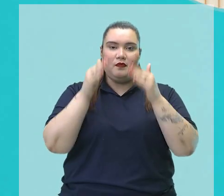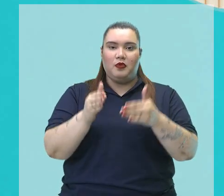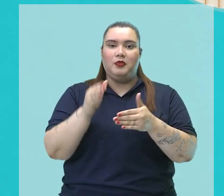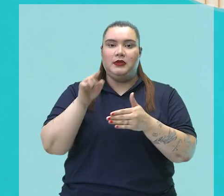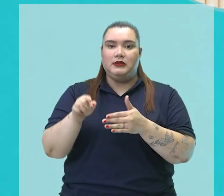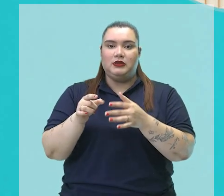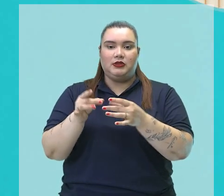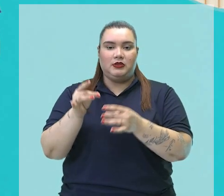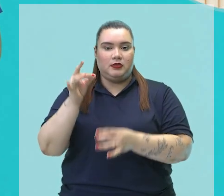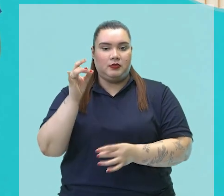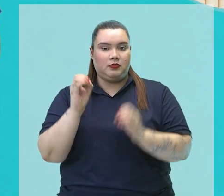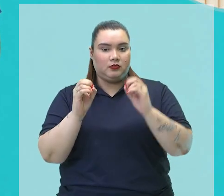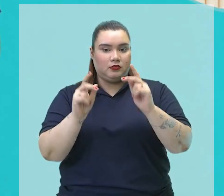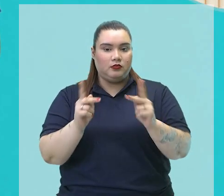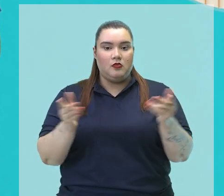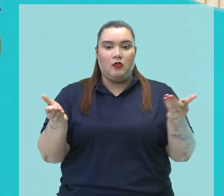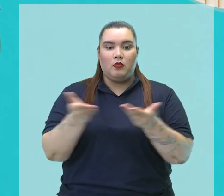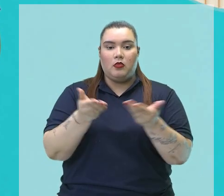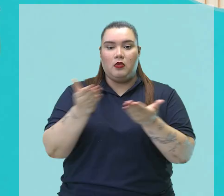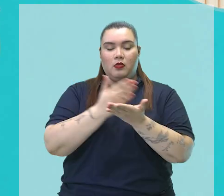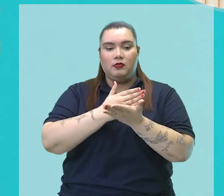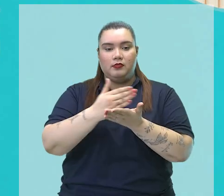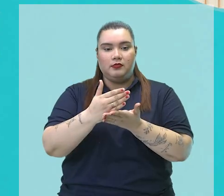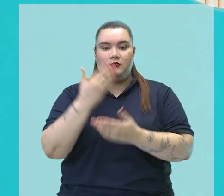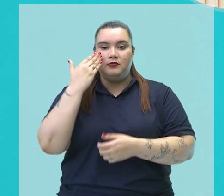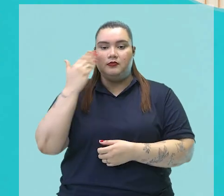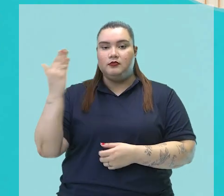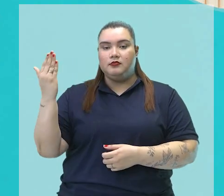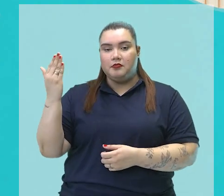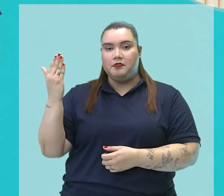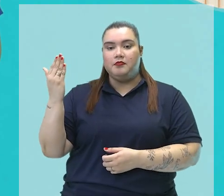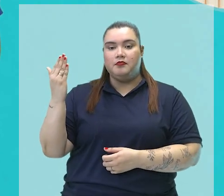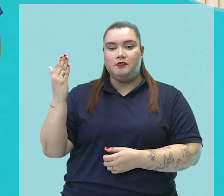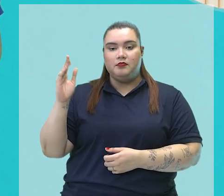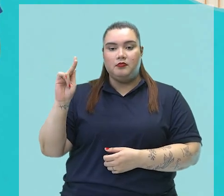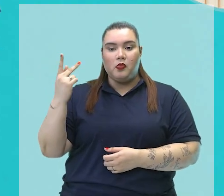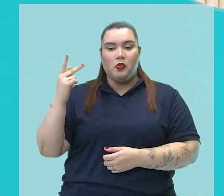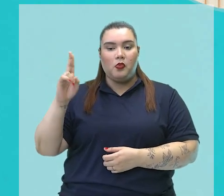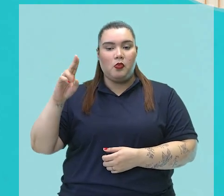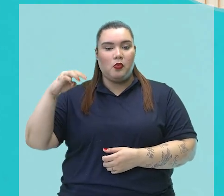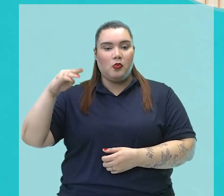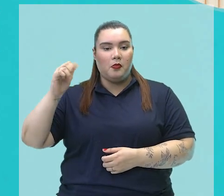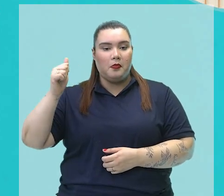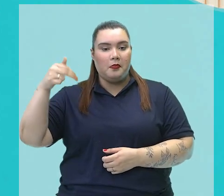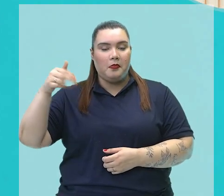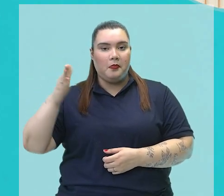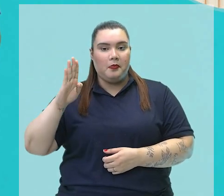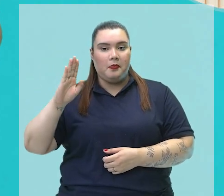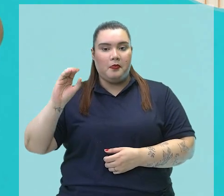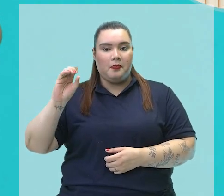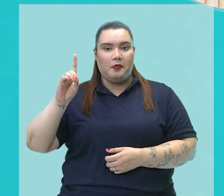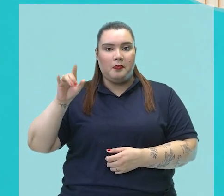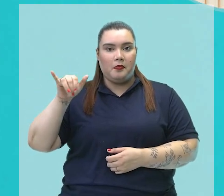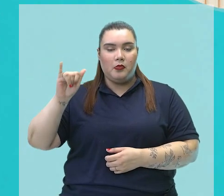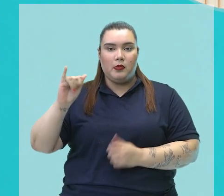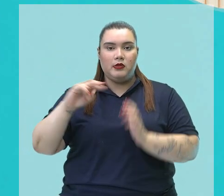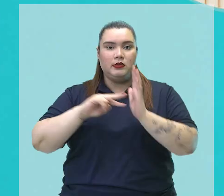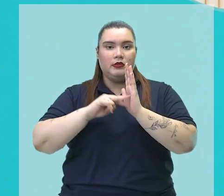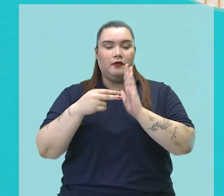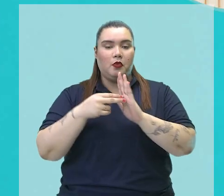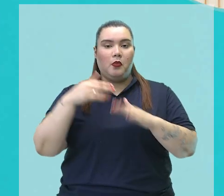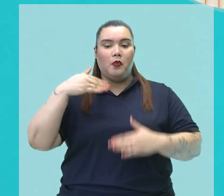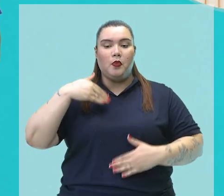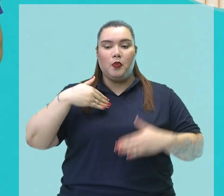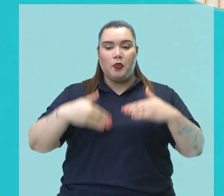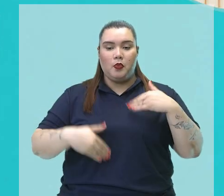desses aspectos aí. Então, nós vamos iniciar falando de human body. E human body quer dizer corpo humano, Eu estou me referindo ao corpo